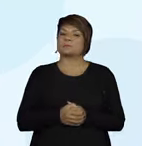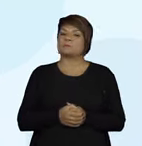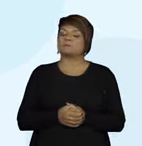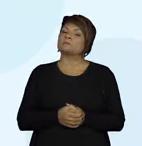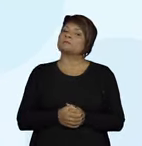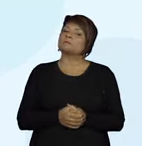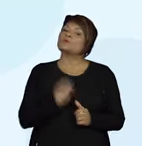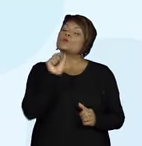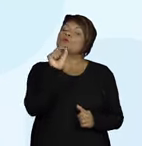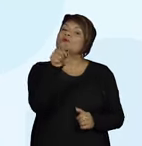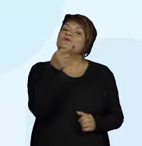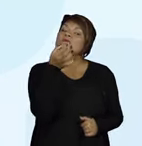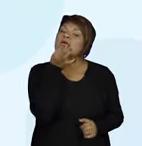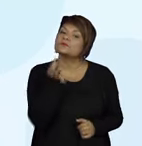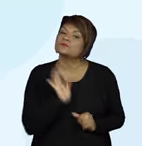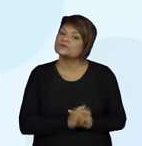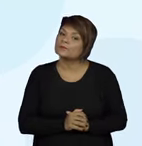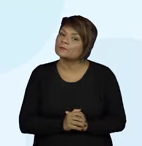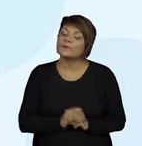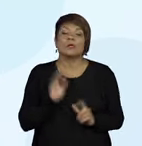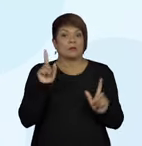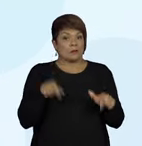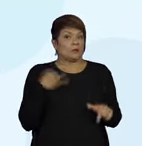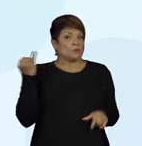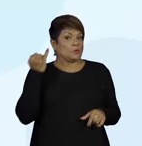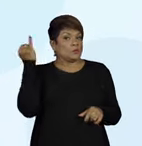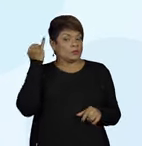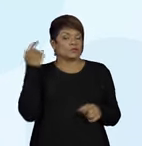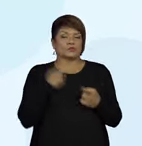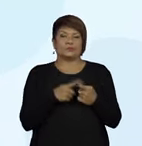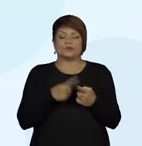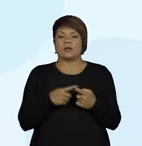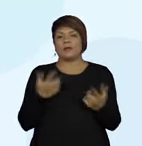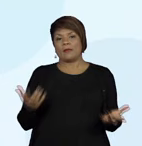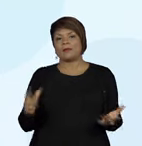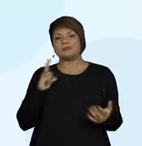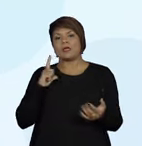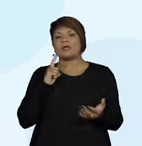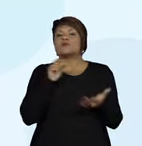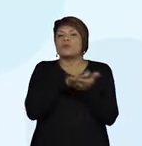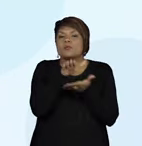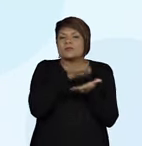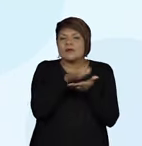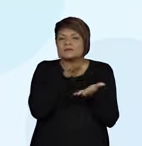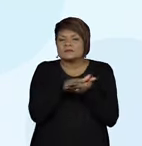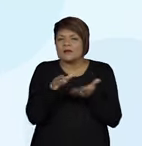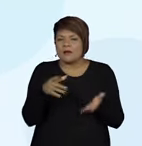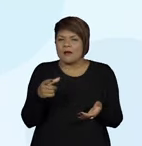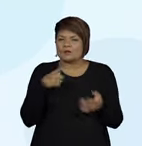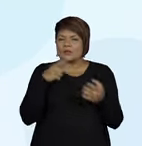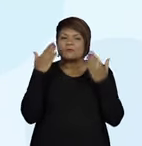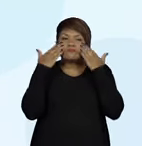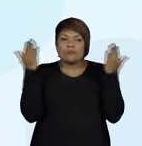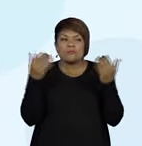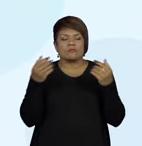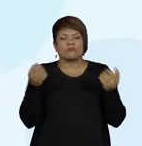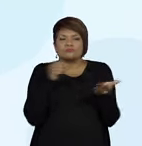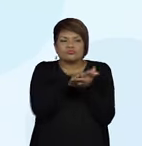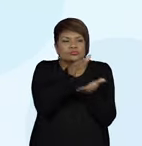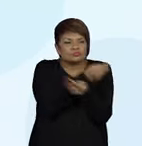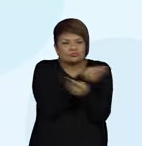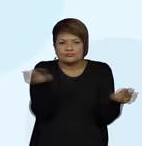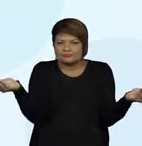Que também é muito importante, que geralmente esse tipo de entrevista fala de publicação, porque você vai tornar público esse texto,